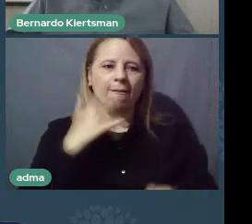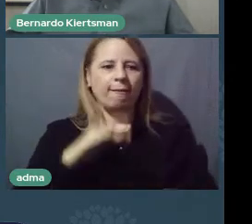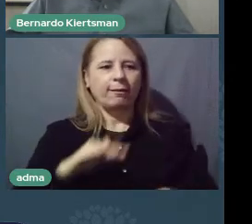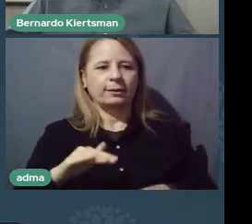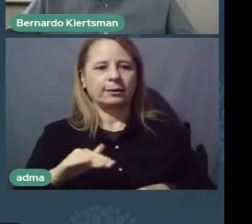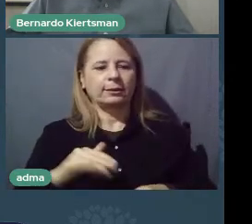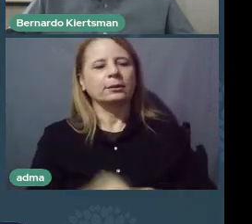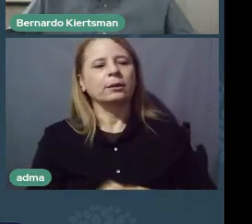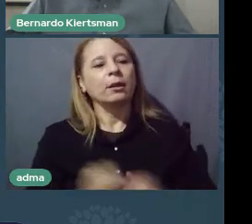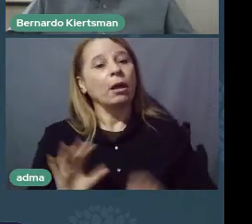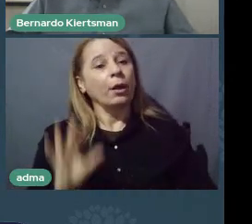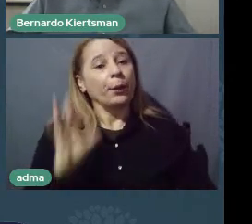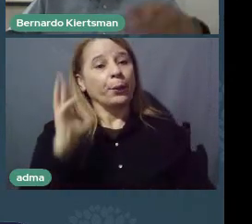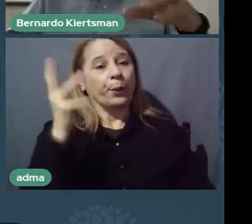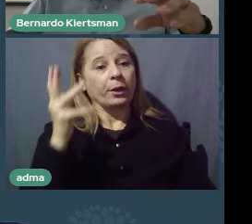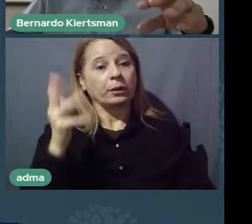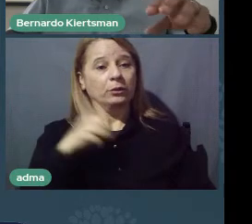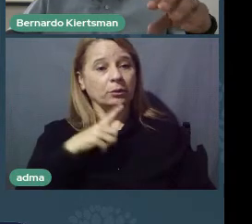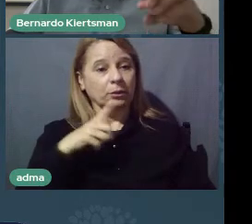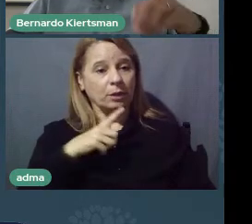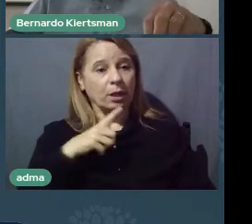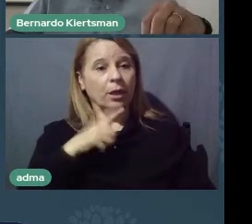uma queda nessas